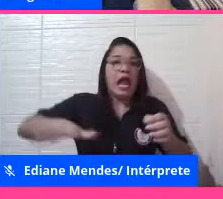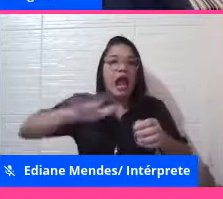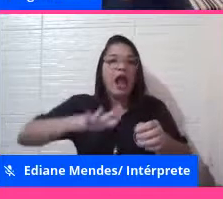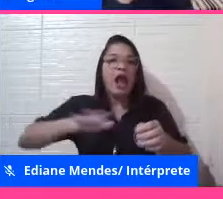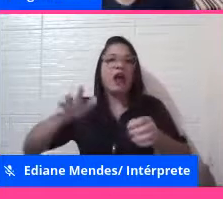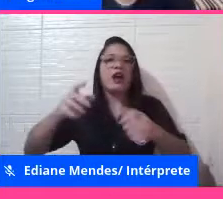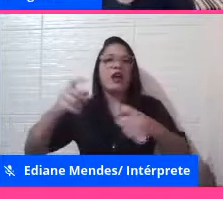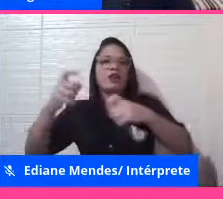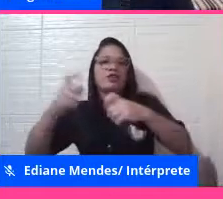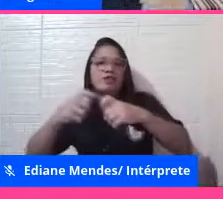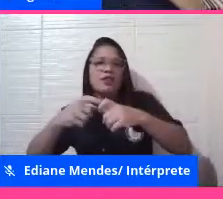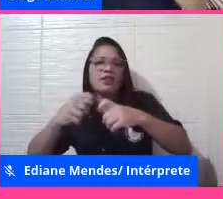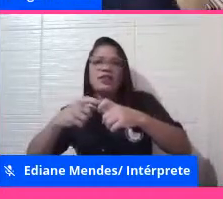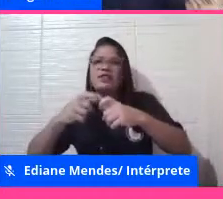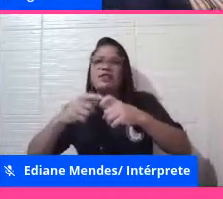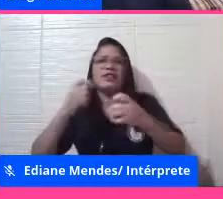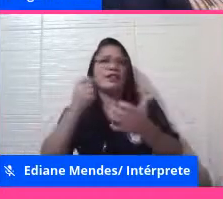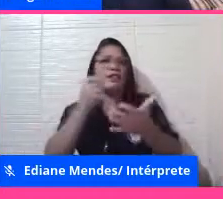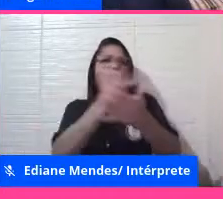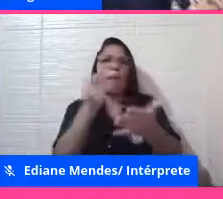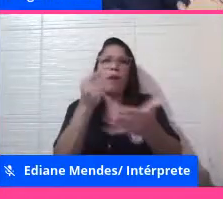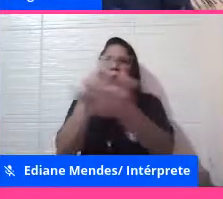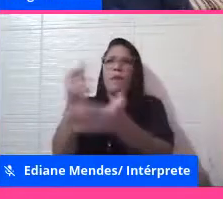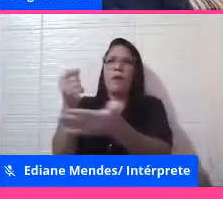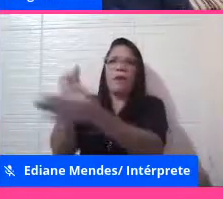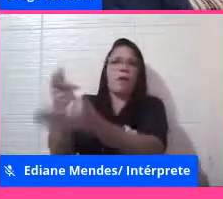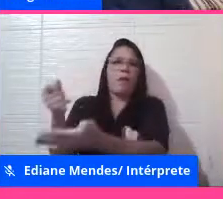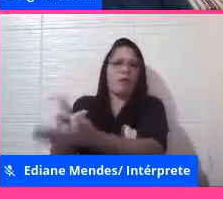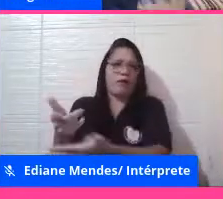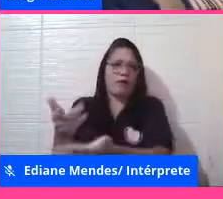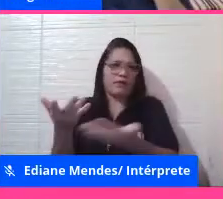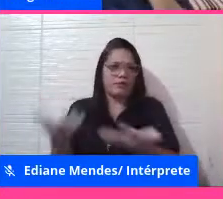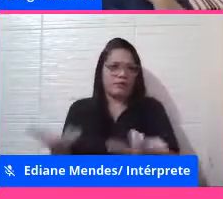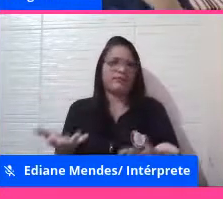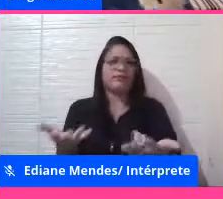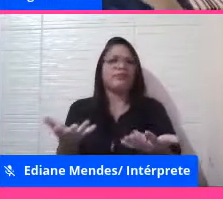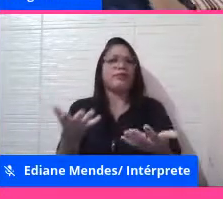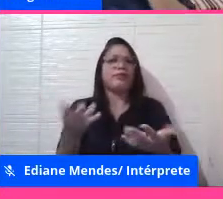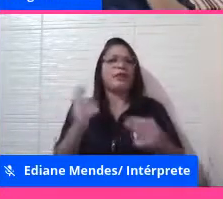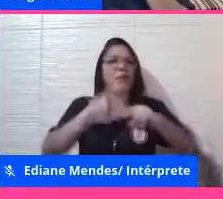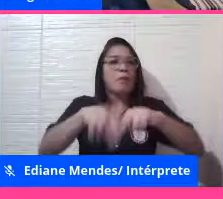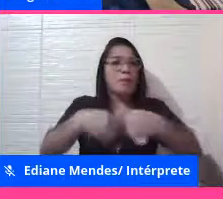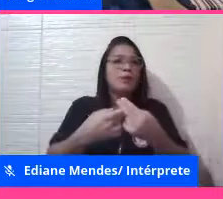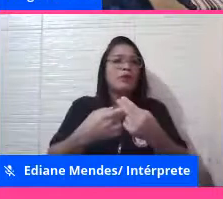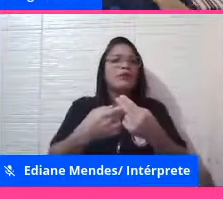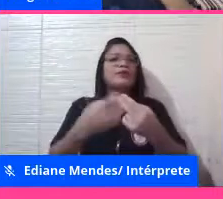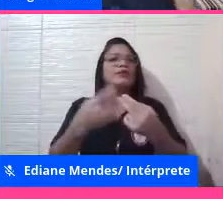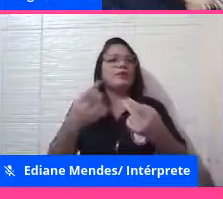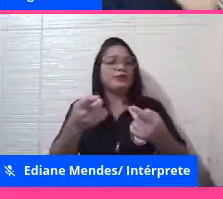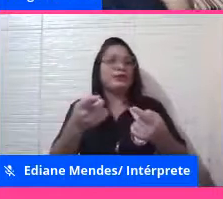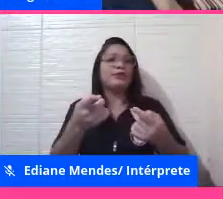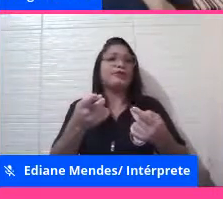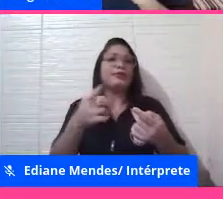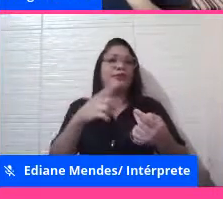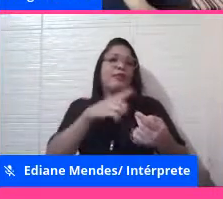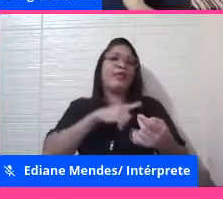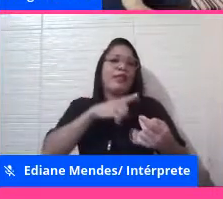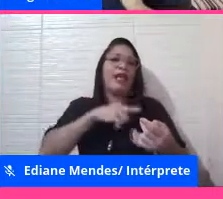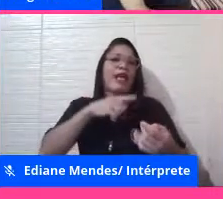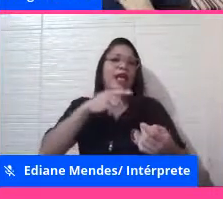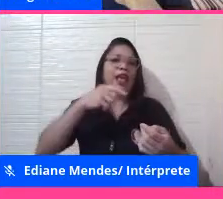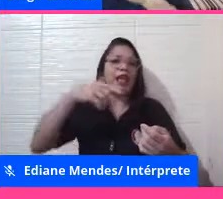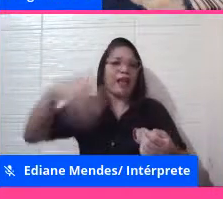odontologia, a galera que trabalha com joia. E qual outra grande questão? É que essas impressoras de resina, elas são caras, por exemplo. Uma impressora de resina sem